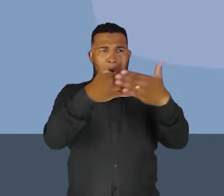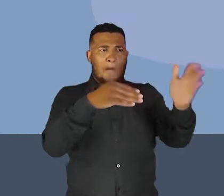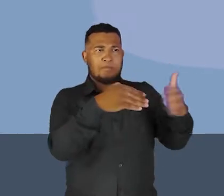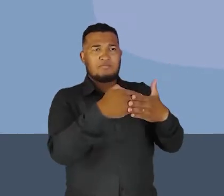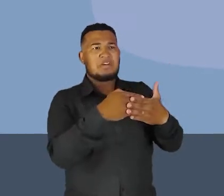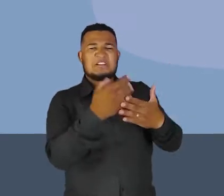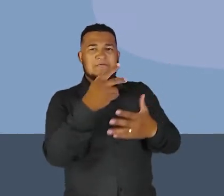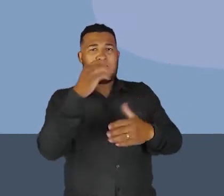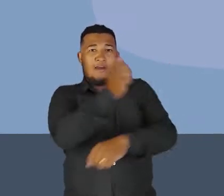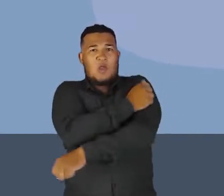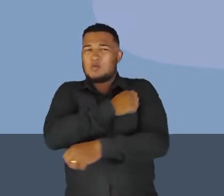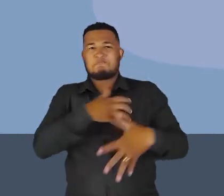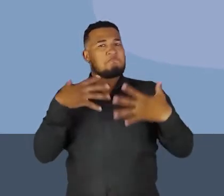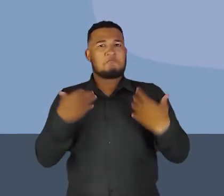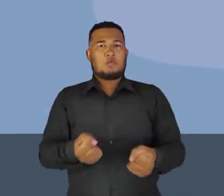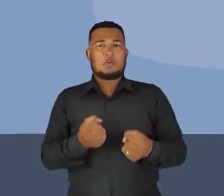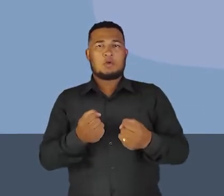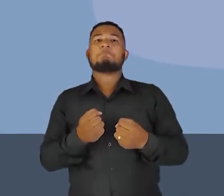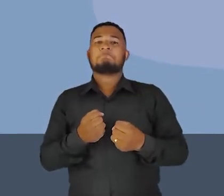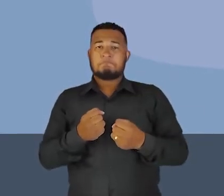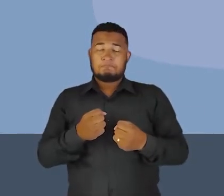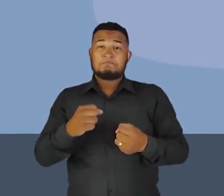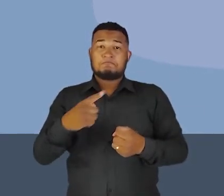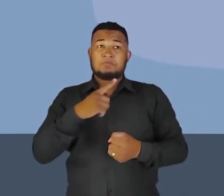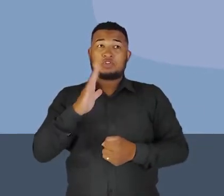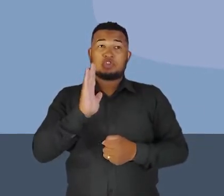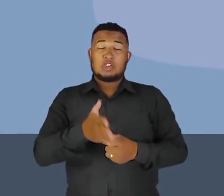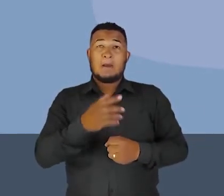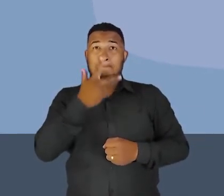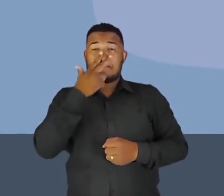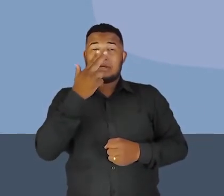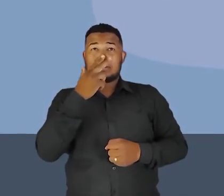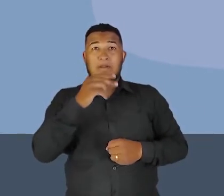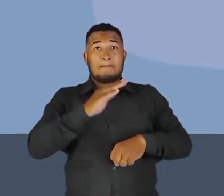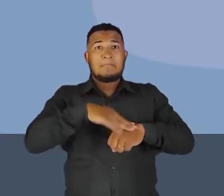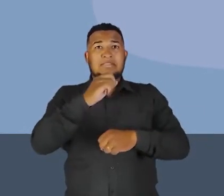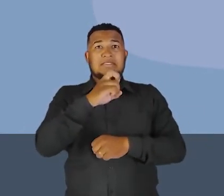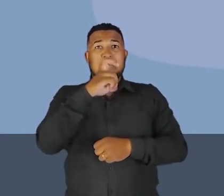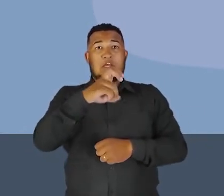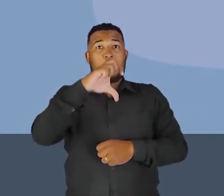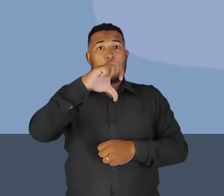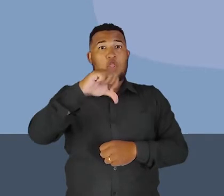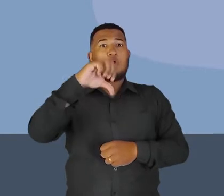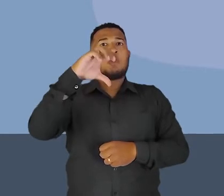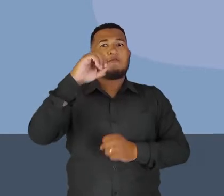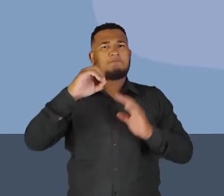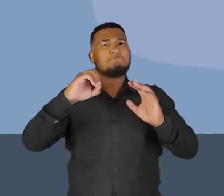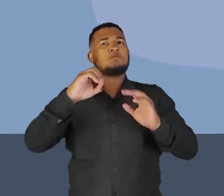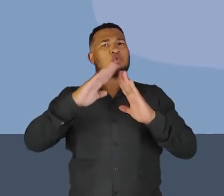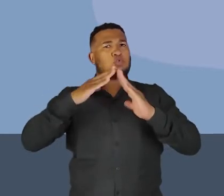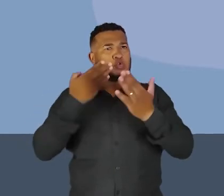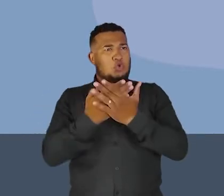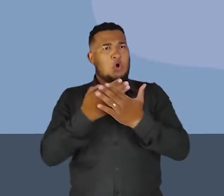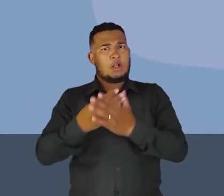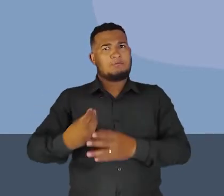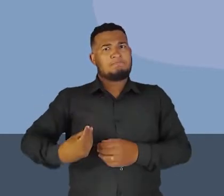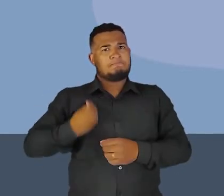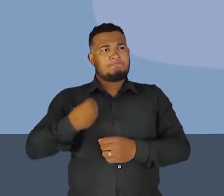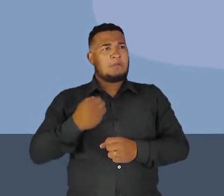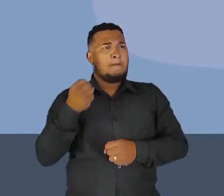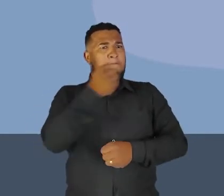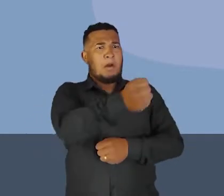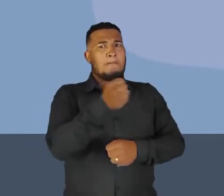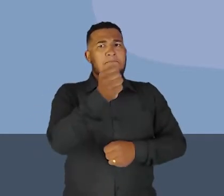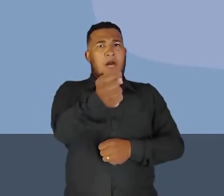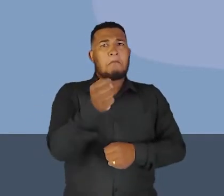estaduais, né? Essa decisão ela foi revogada e mais de 590 escolas por todo o país elas foram ocupadas pelos estudantes contra o